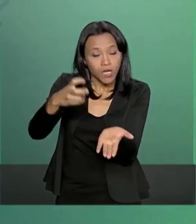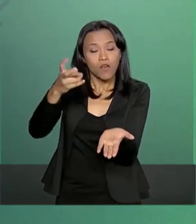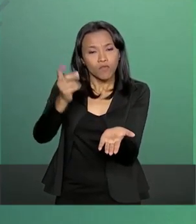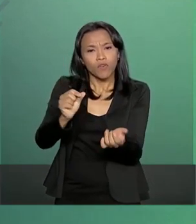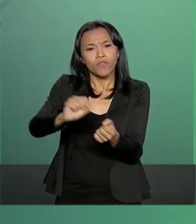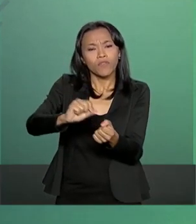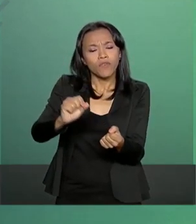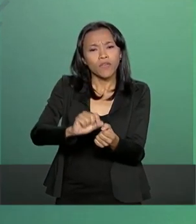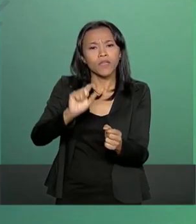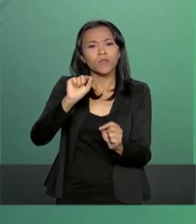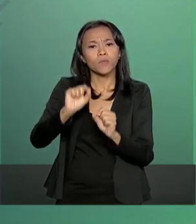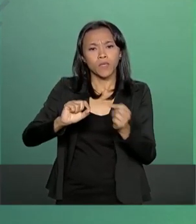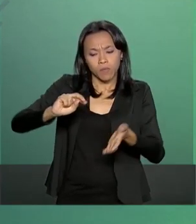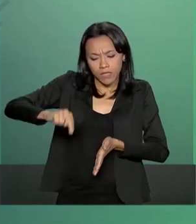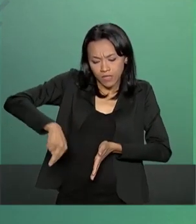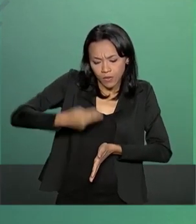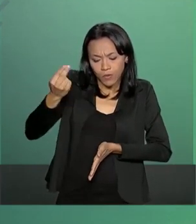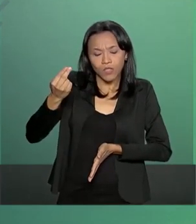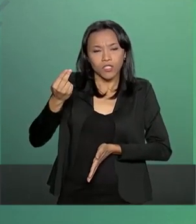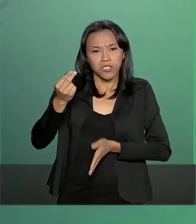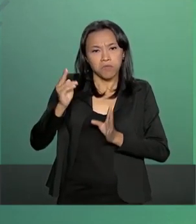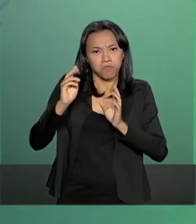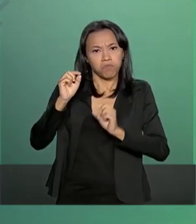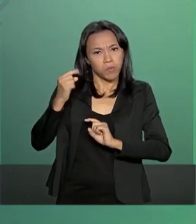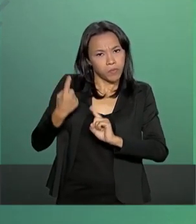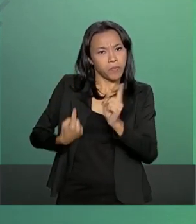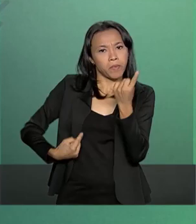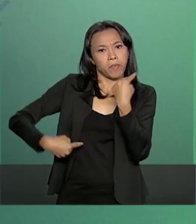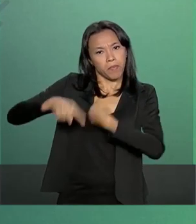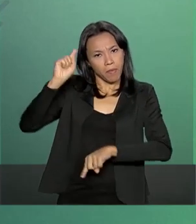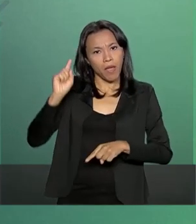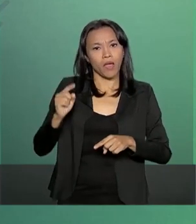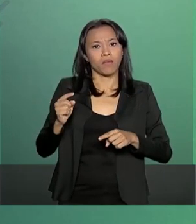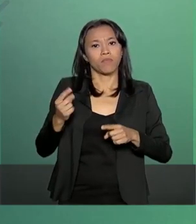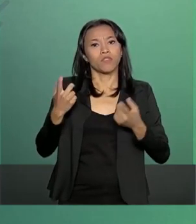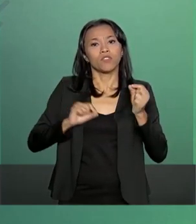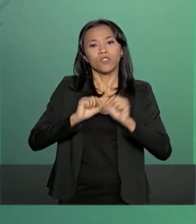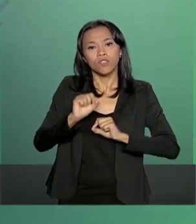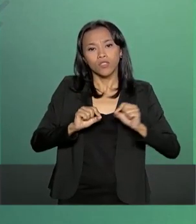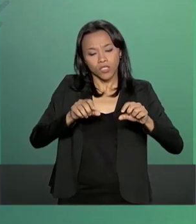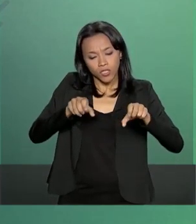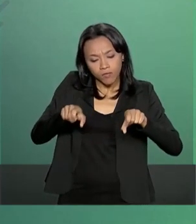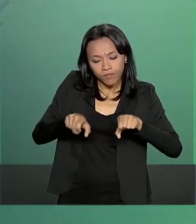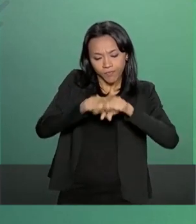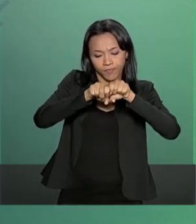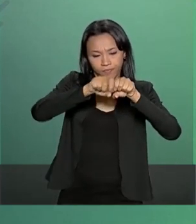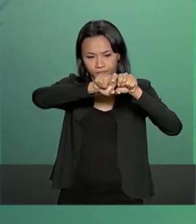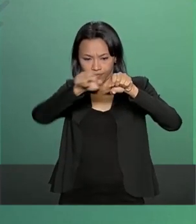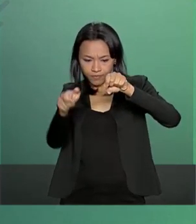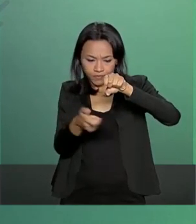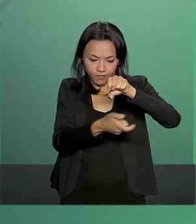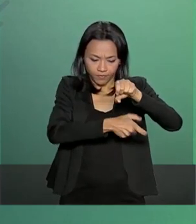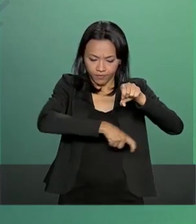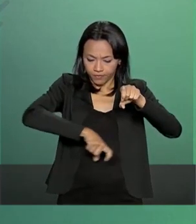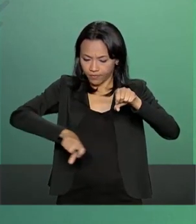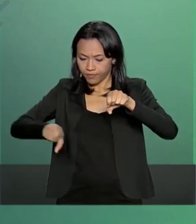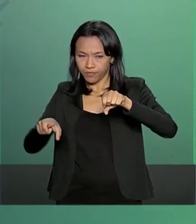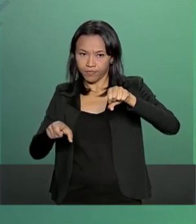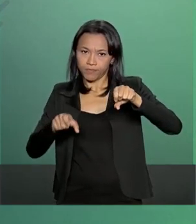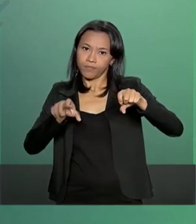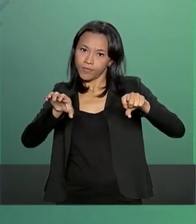cirurgia bem-sucedida de reconstrução do trânsito intestinal e extensa lise de